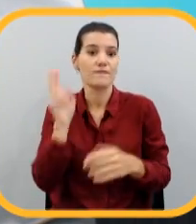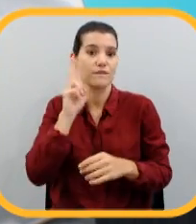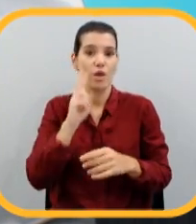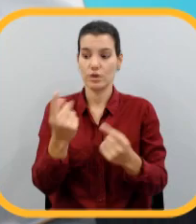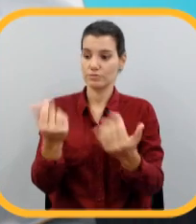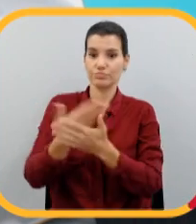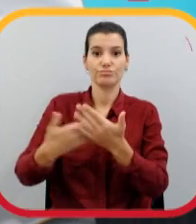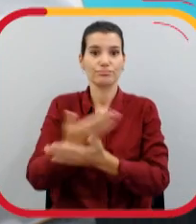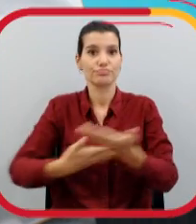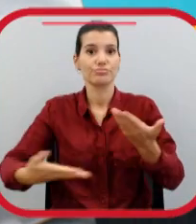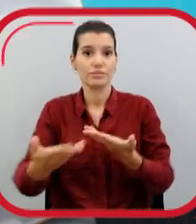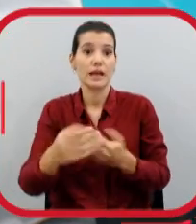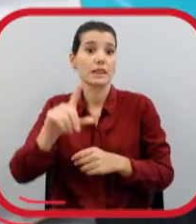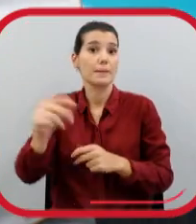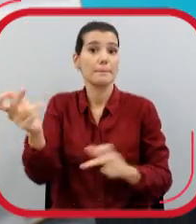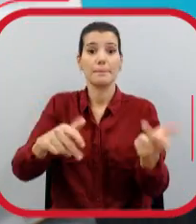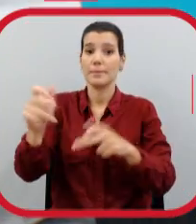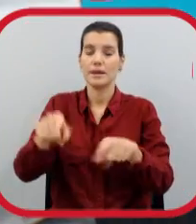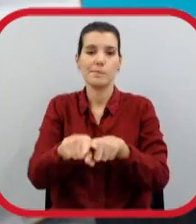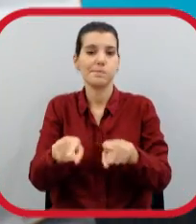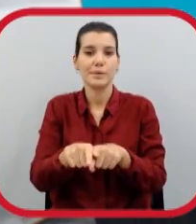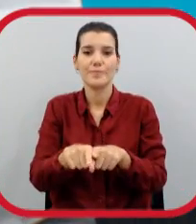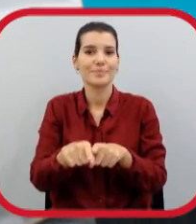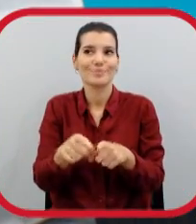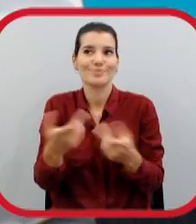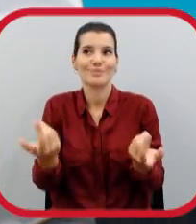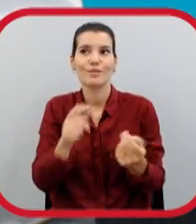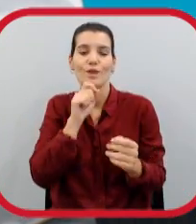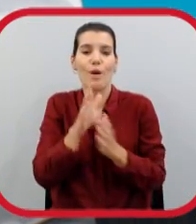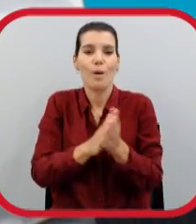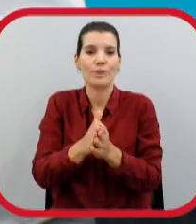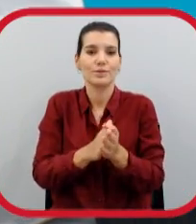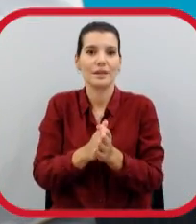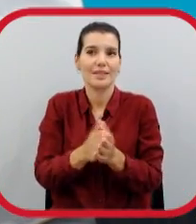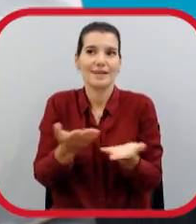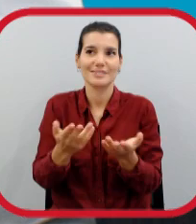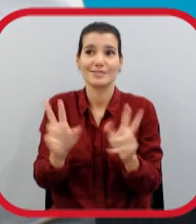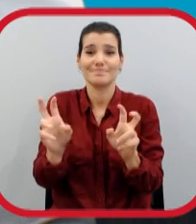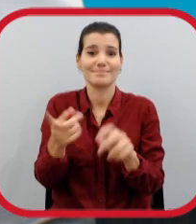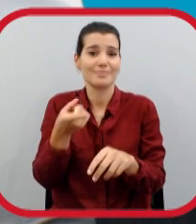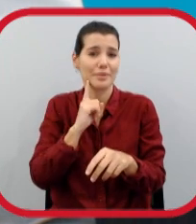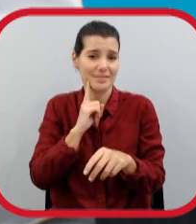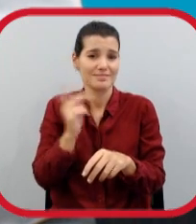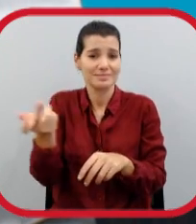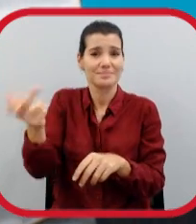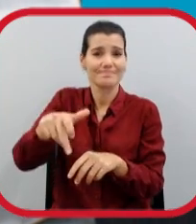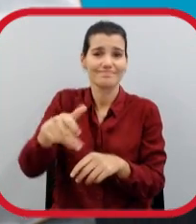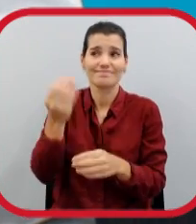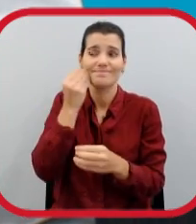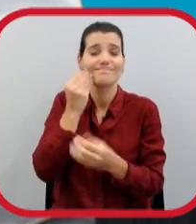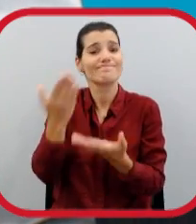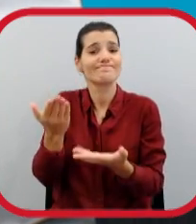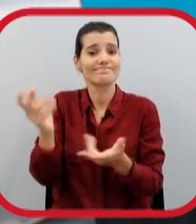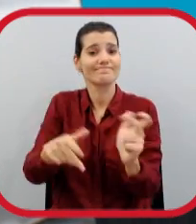normais, legítimas, criadoras de valor, também aparecem simultaneamente todas as oportunidades para atividades